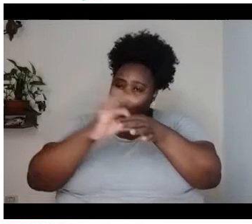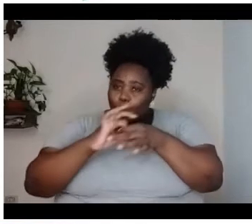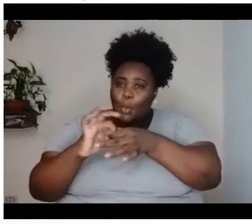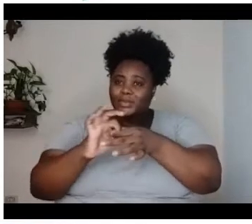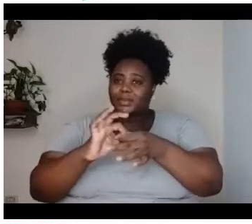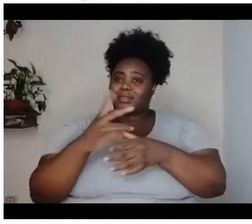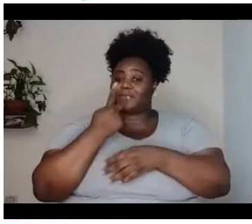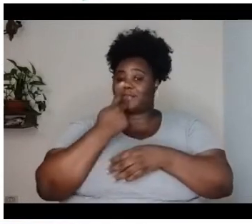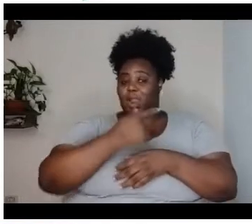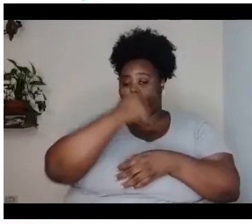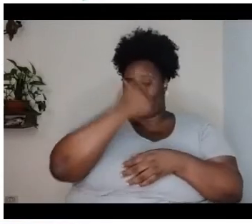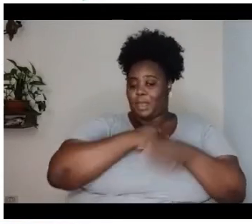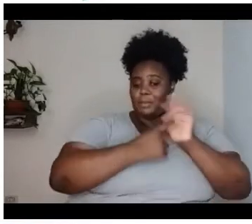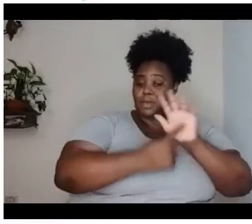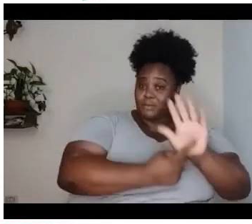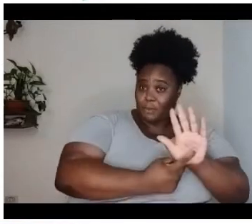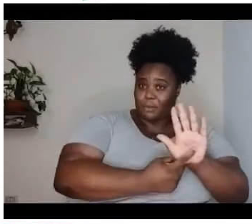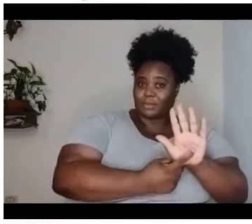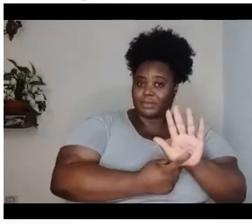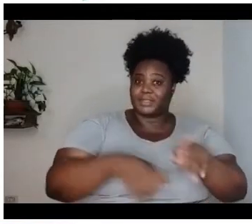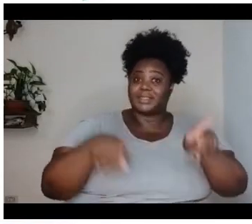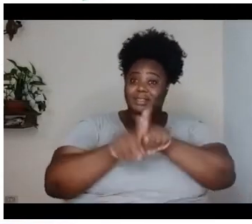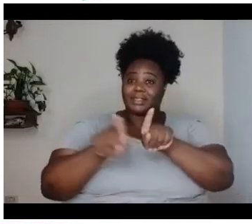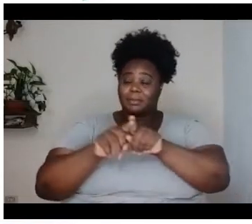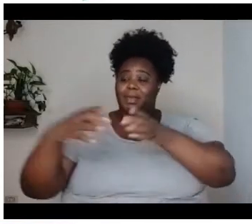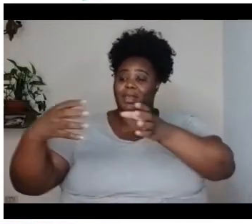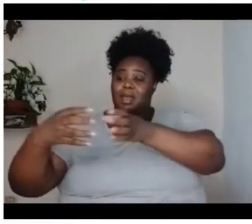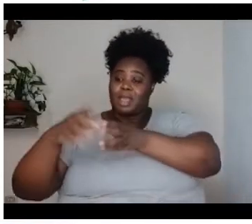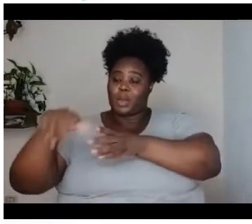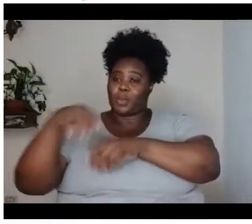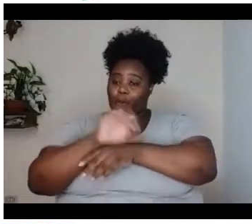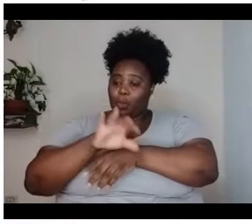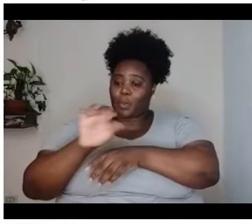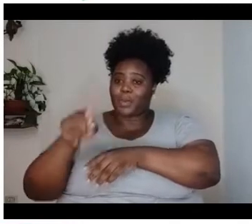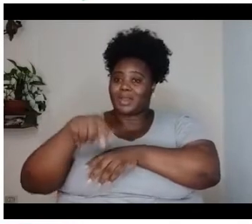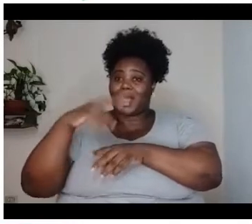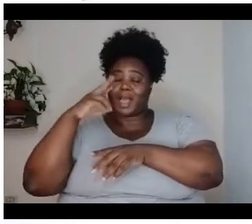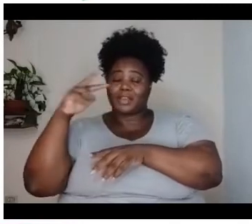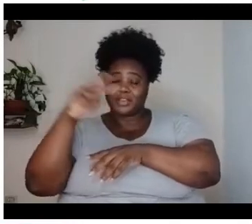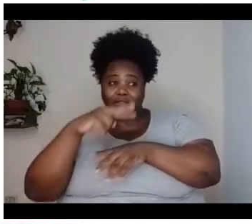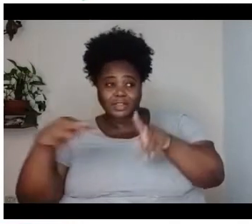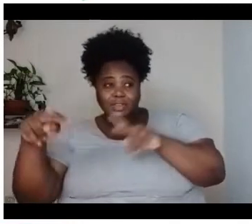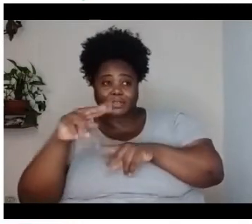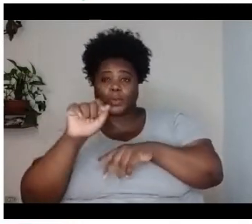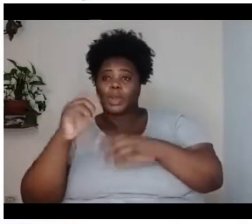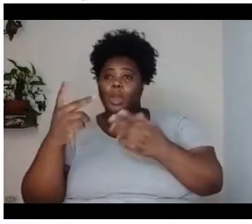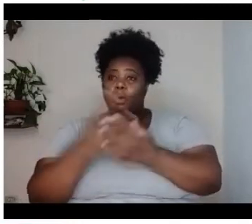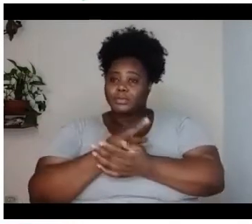por ela como performer, né, e por nós como educadores daquele cenário, daquela situação com o